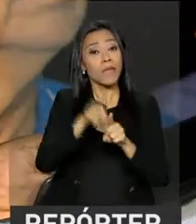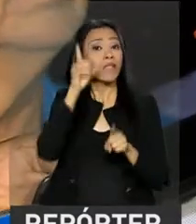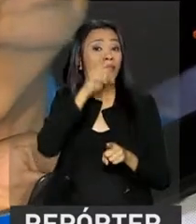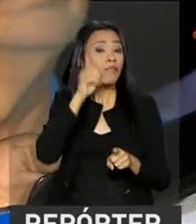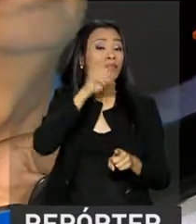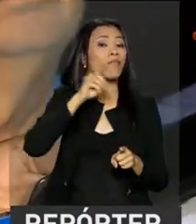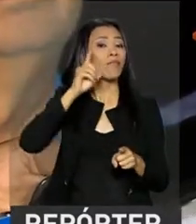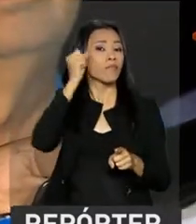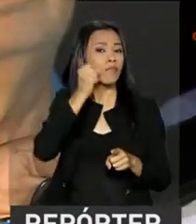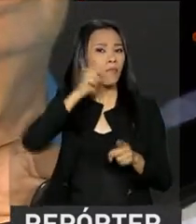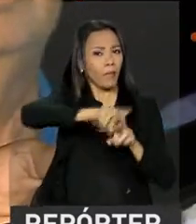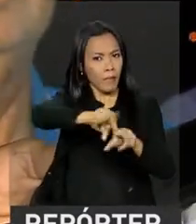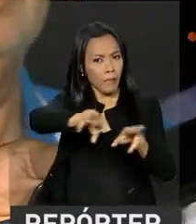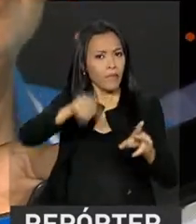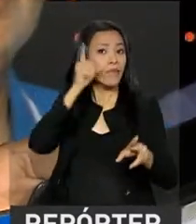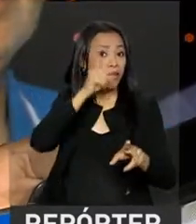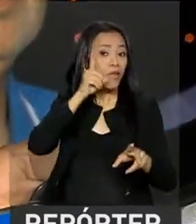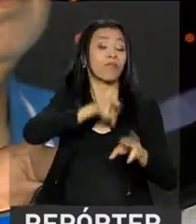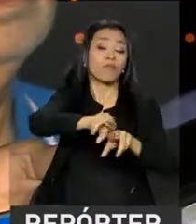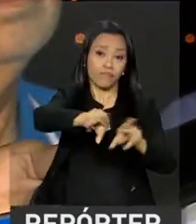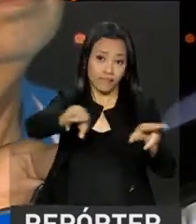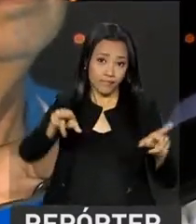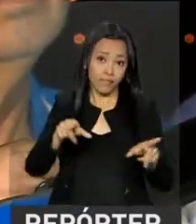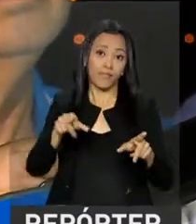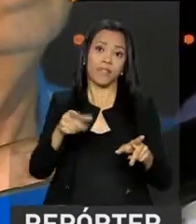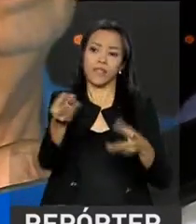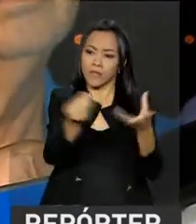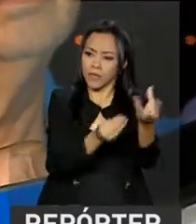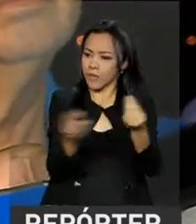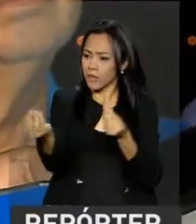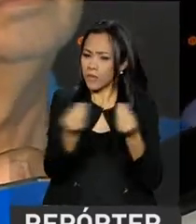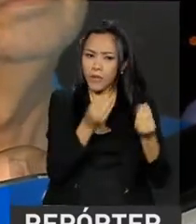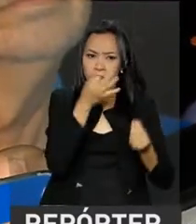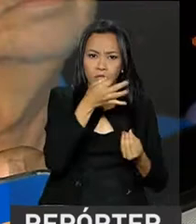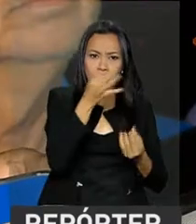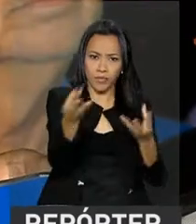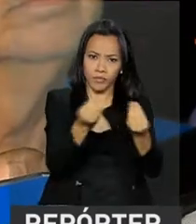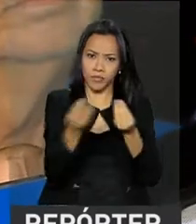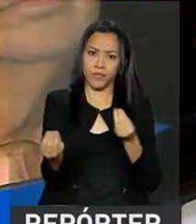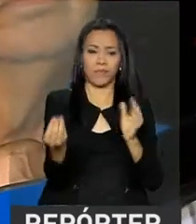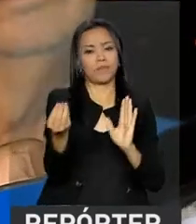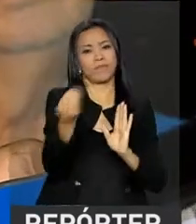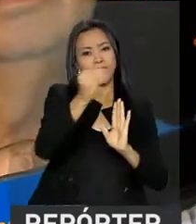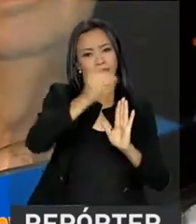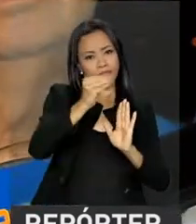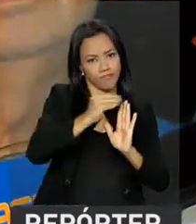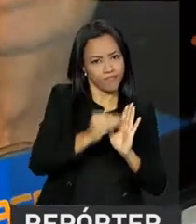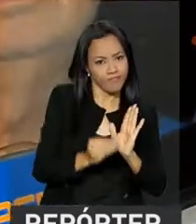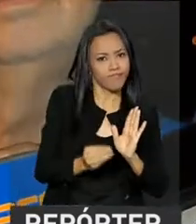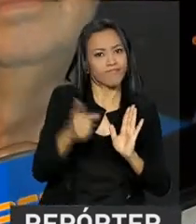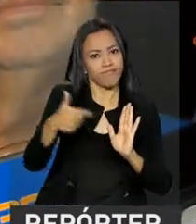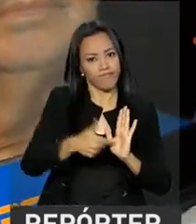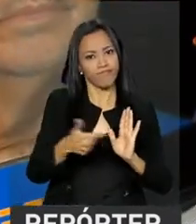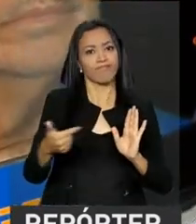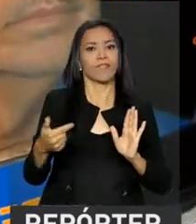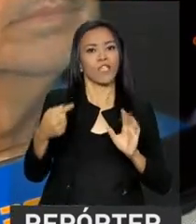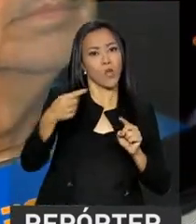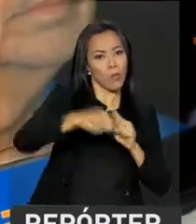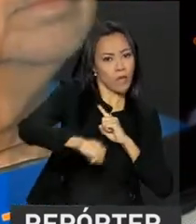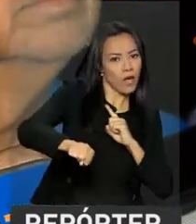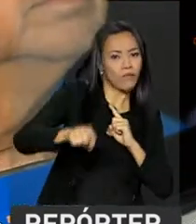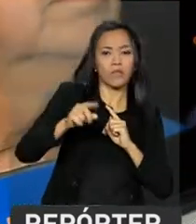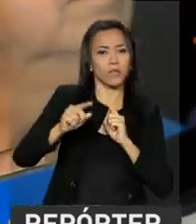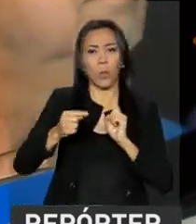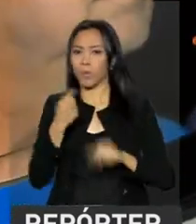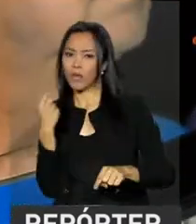sua base a opinião a o recado dizendo aquilo que cabia que não cabia na pec sem